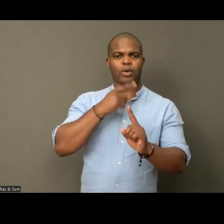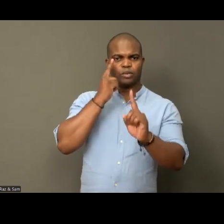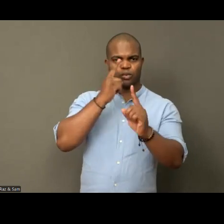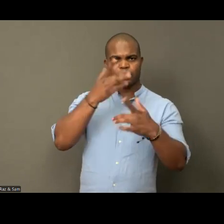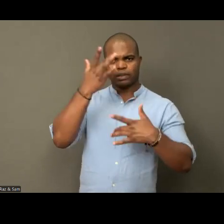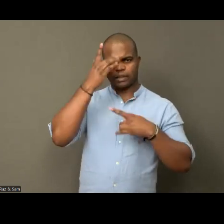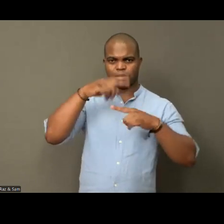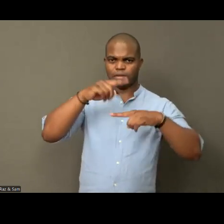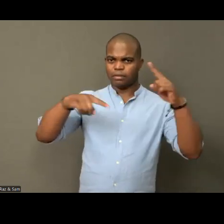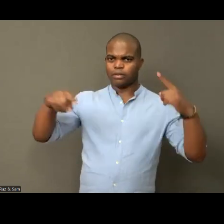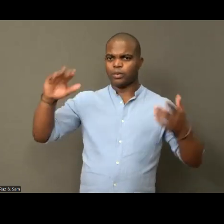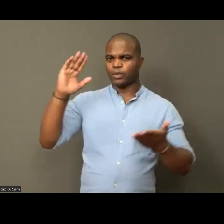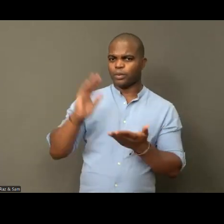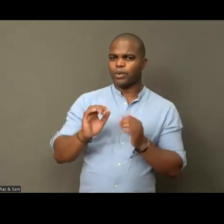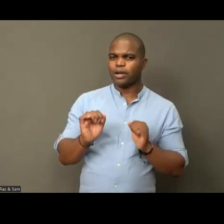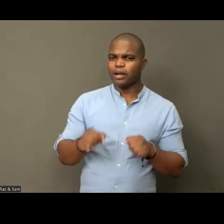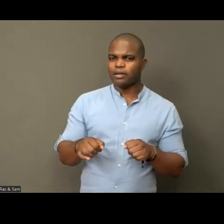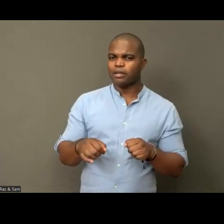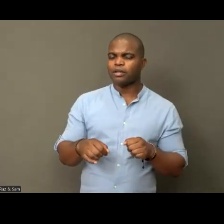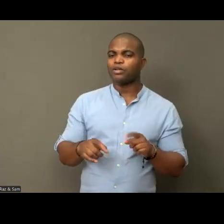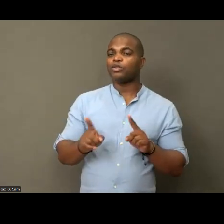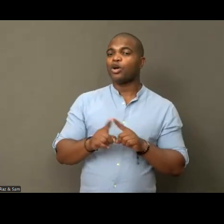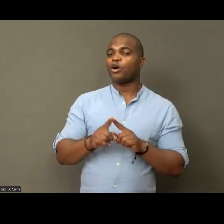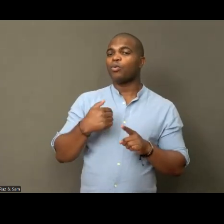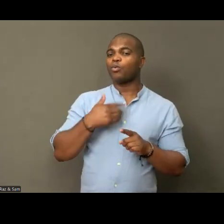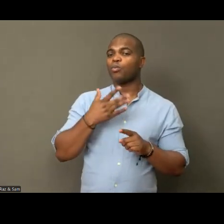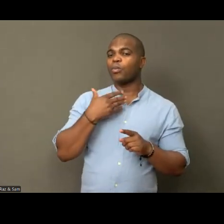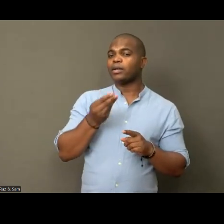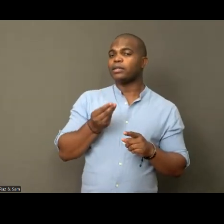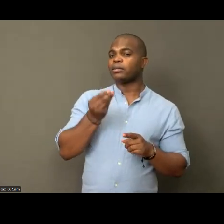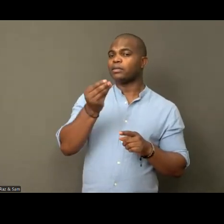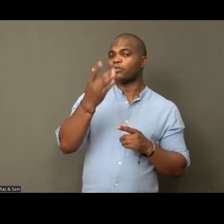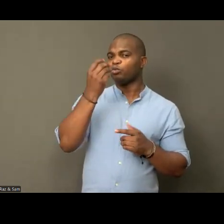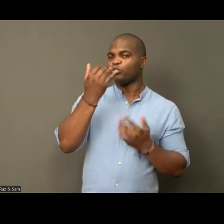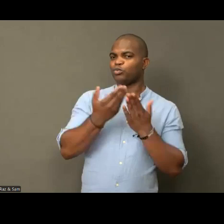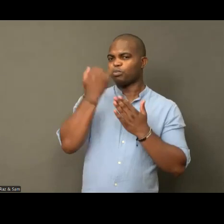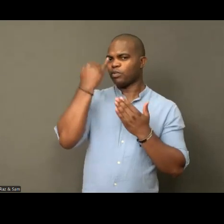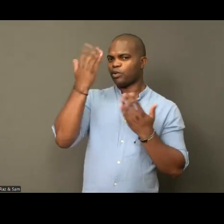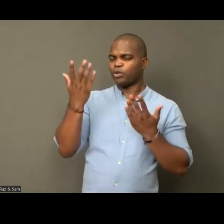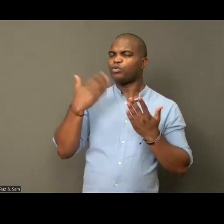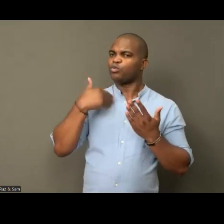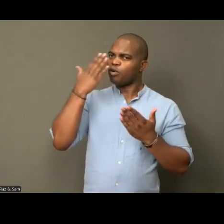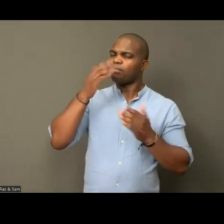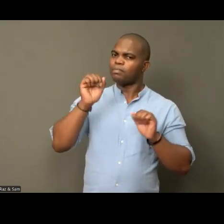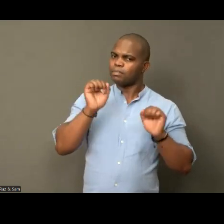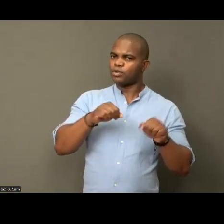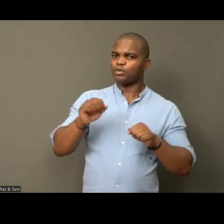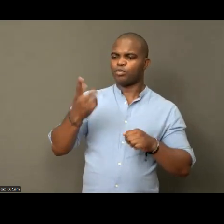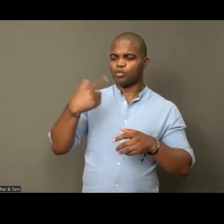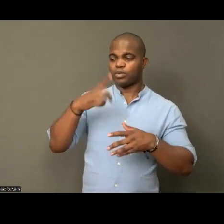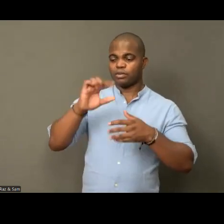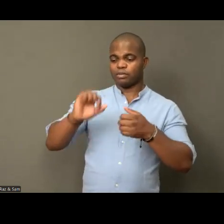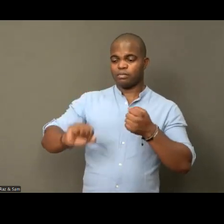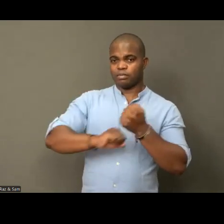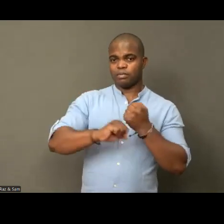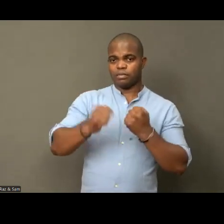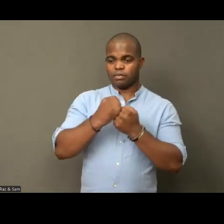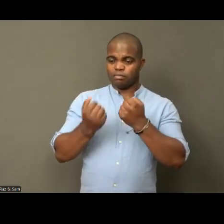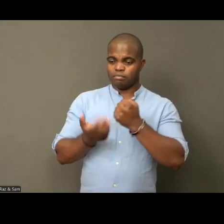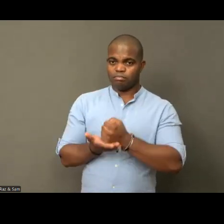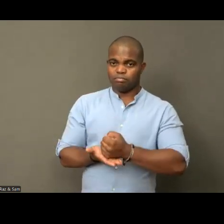disponíveis para podermos assim conseguir atingir este marco na saúde da região, que será a eliminação dessas